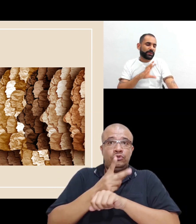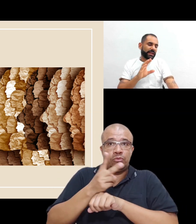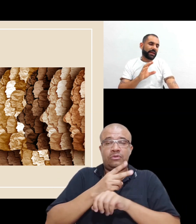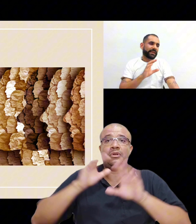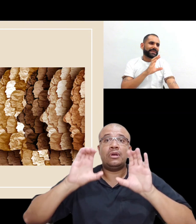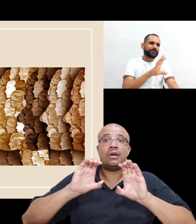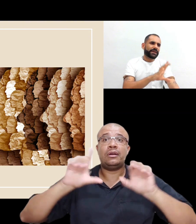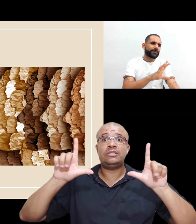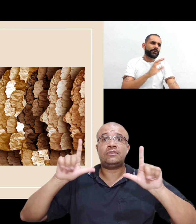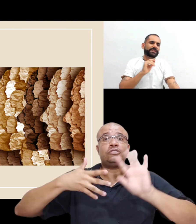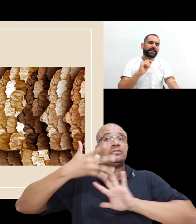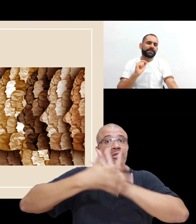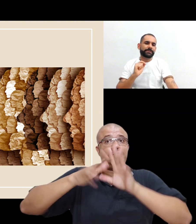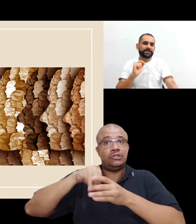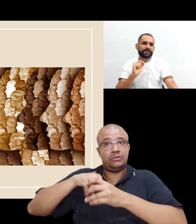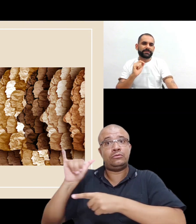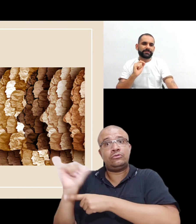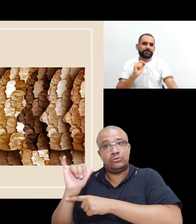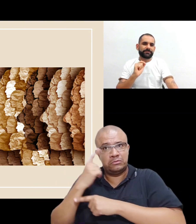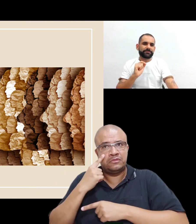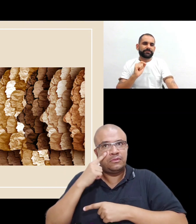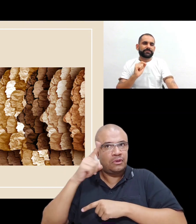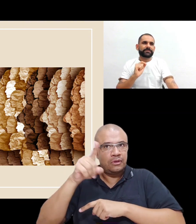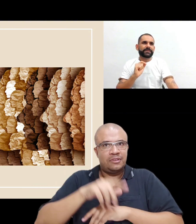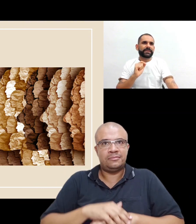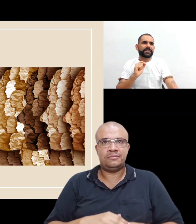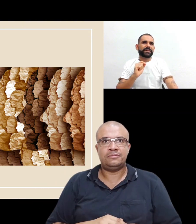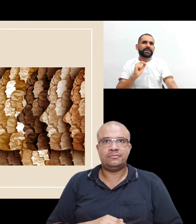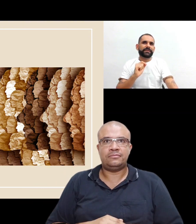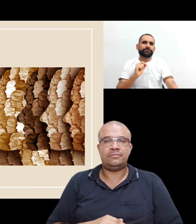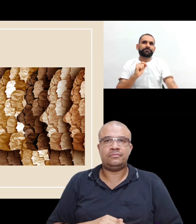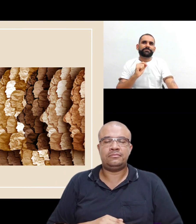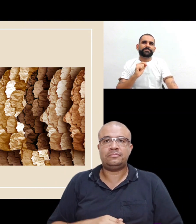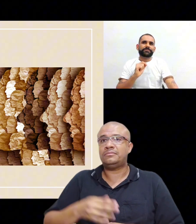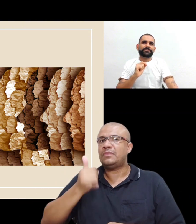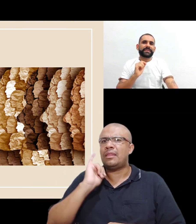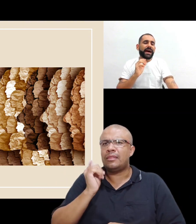vocês procurarem lá, classificadores da Libras,